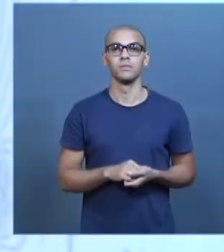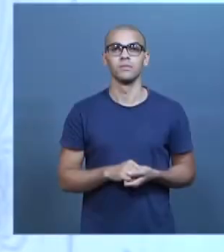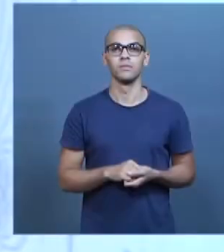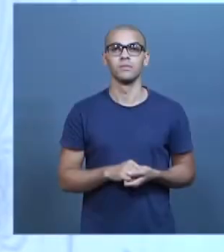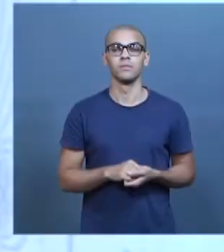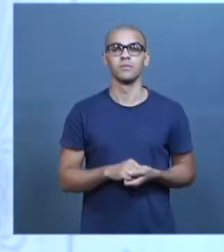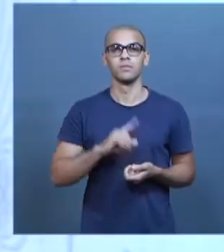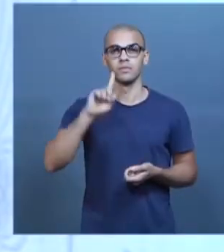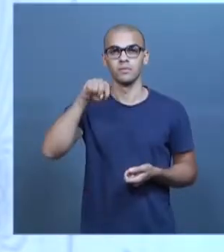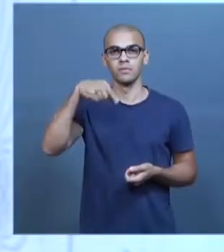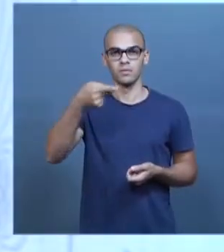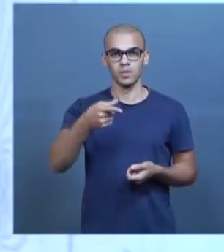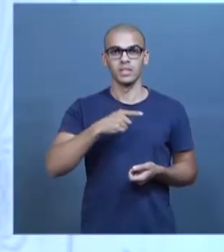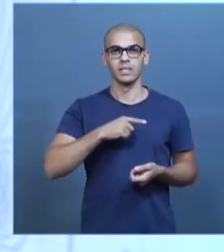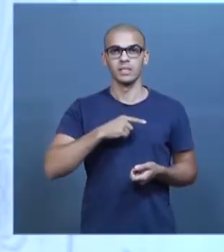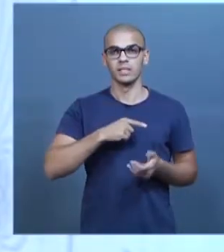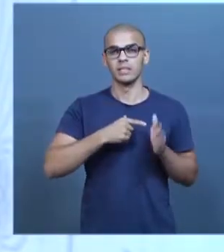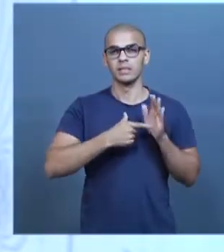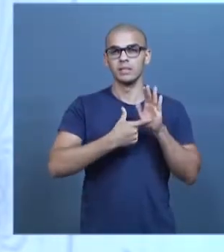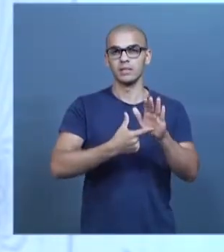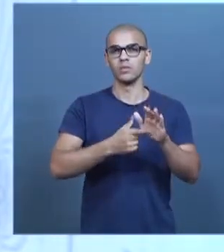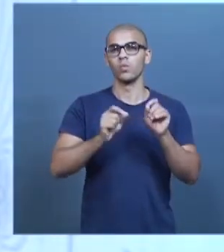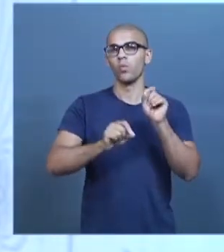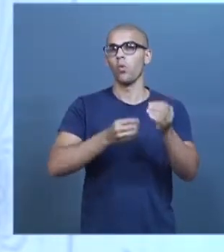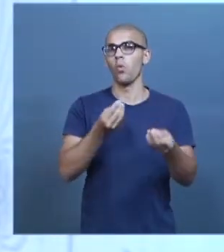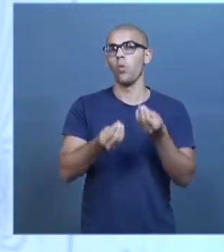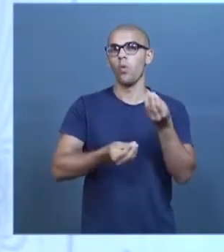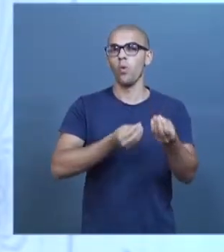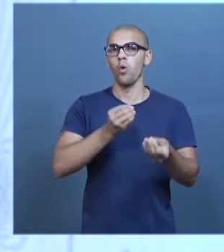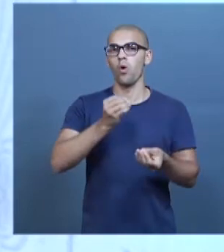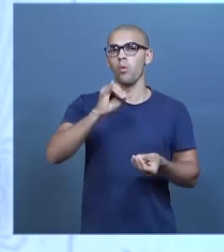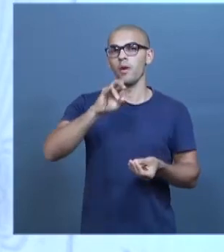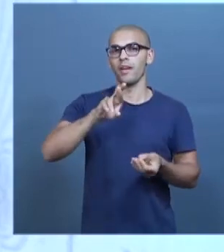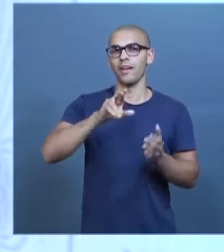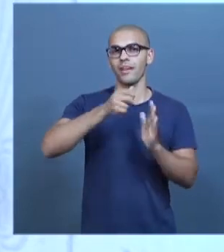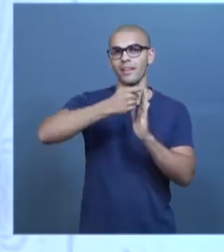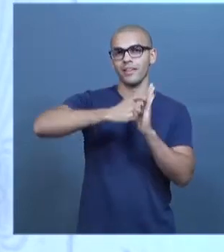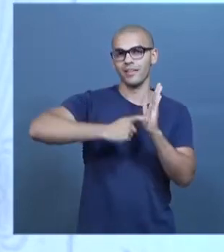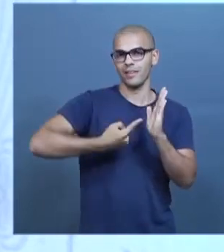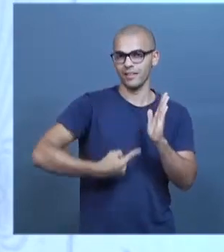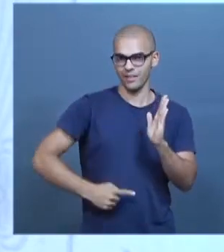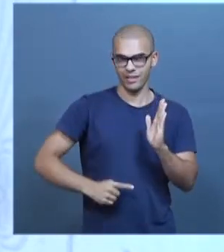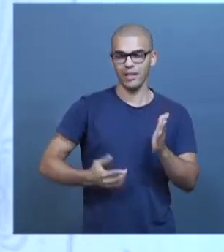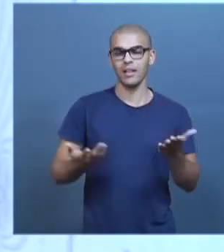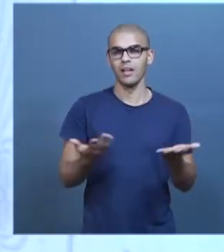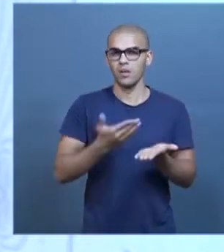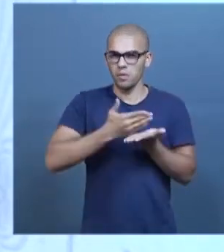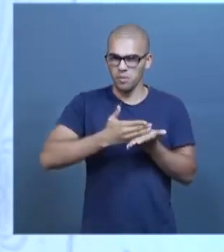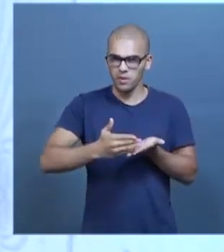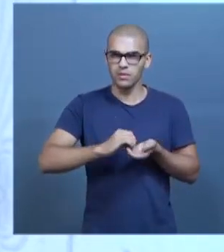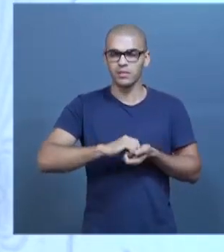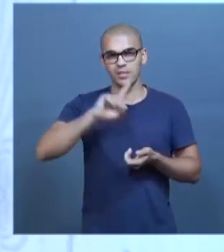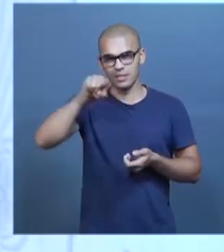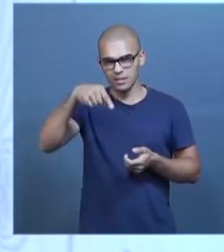No próximo bloco, uma reportagem sobre declaração do imposto de renda que teve início este mês. A gente volta já